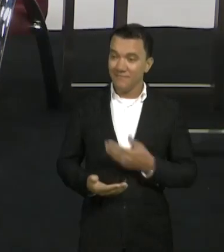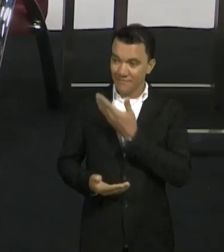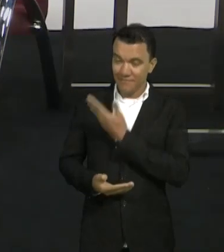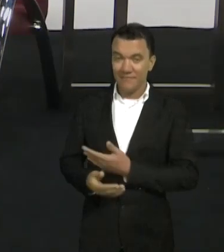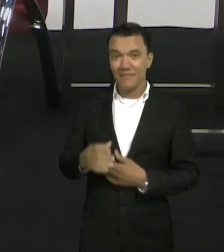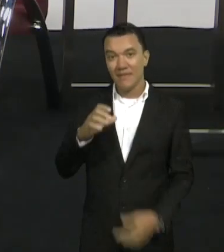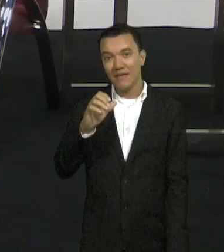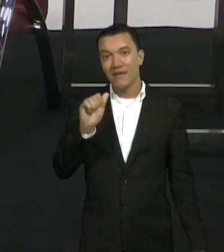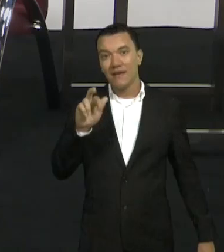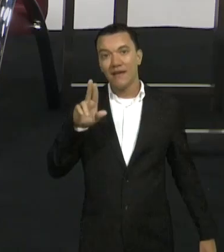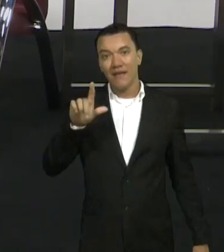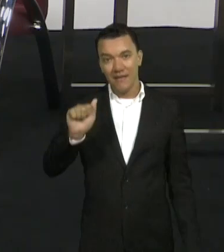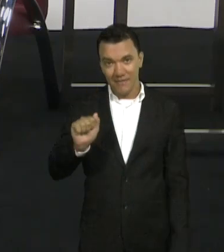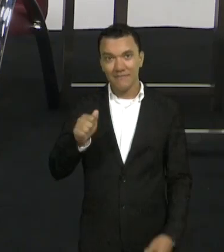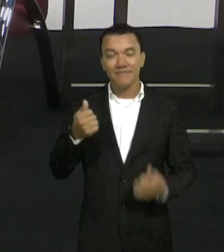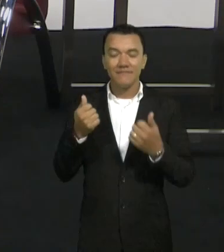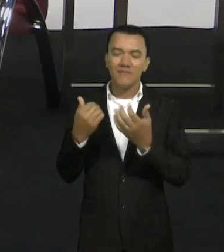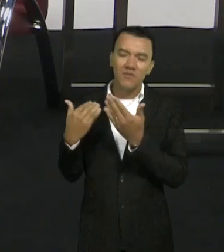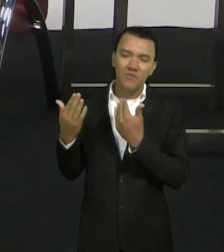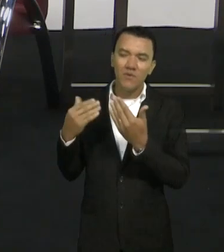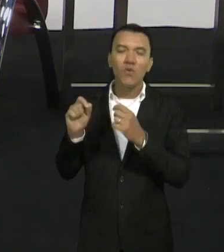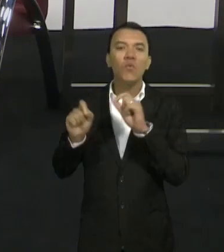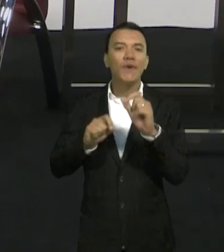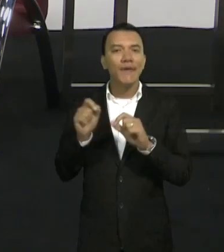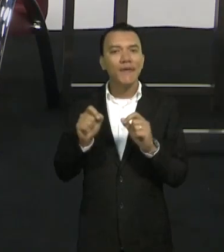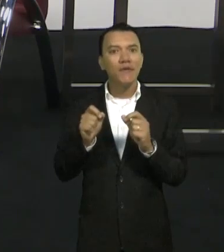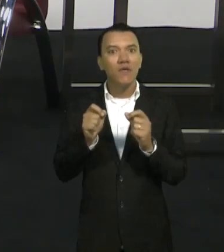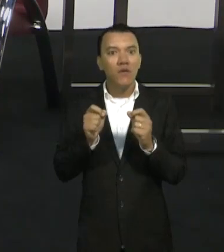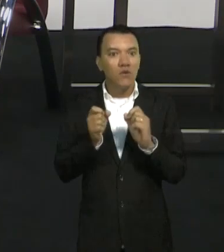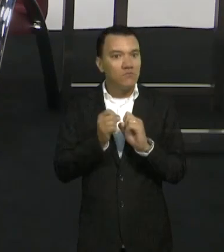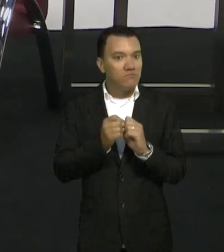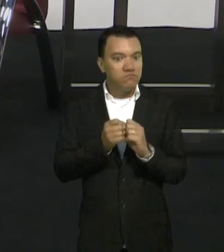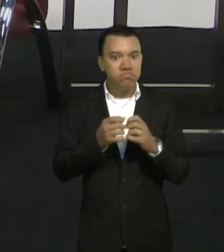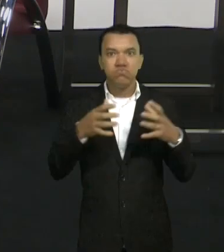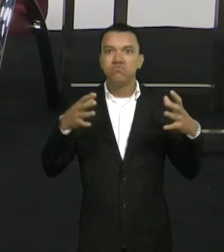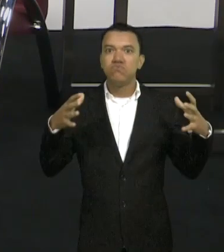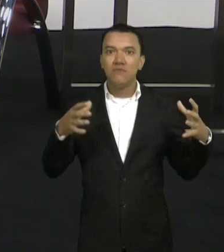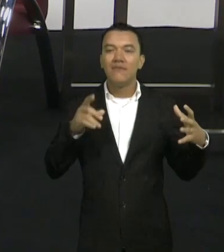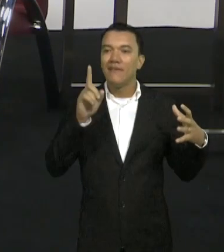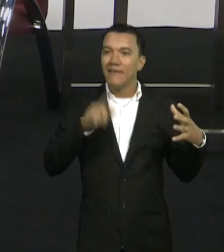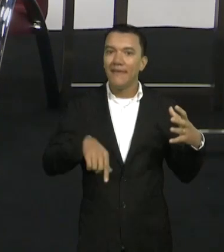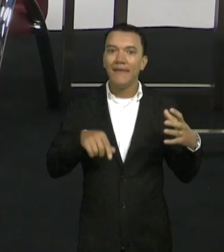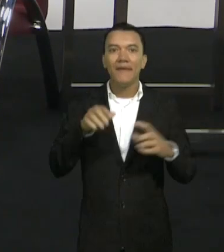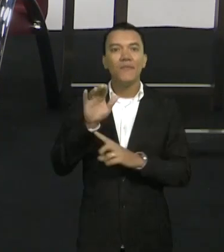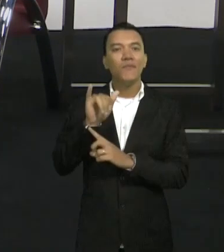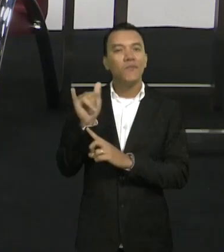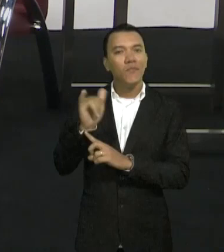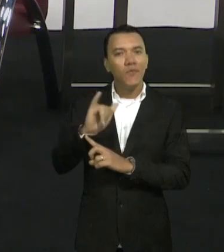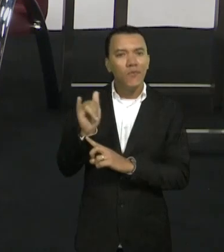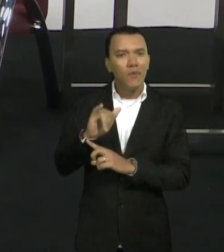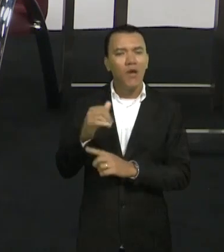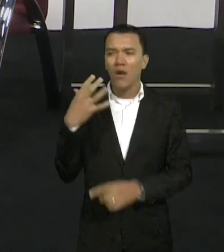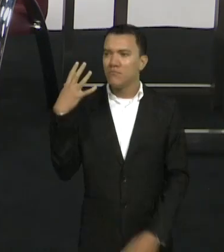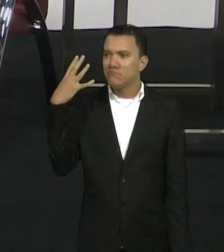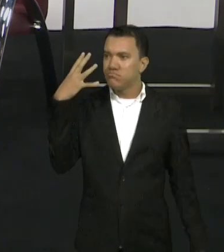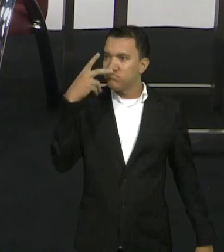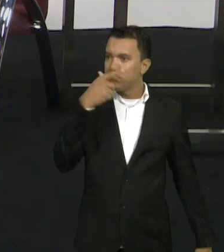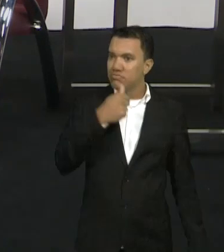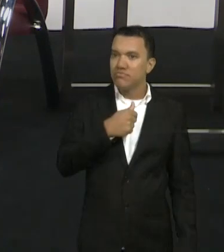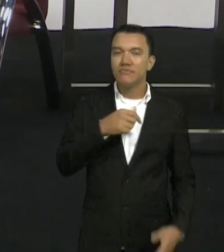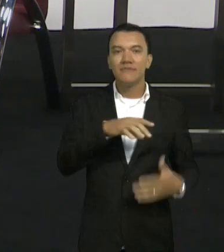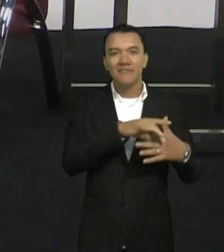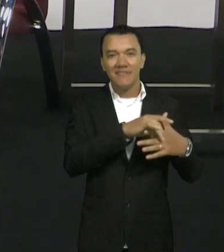ainda sobre essa explosão, que na verdade é o Boi Encanto da Ilha, essa beleza de trazer para